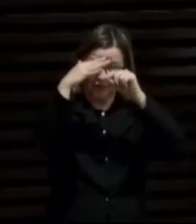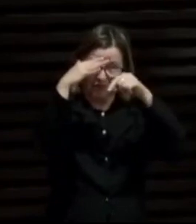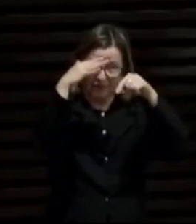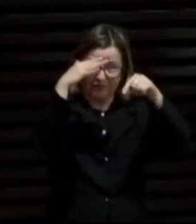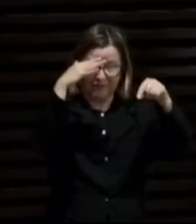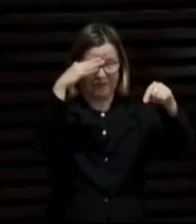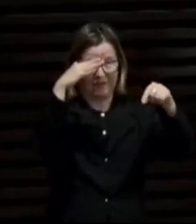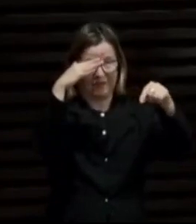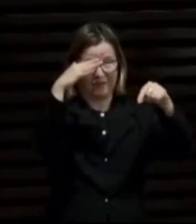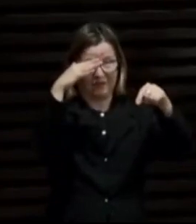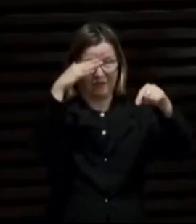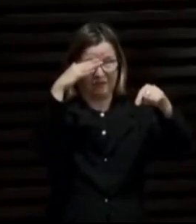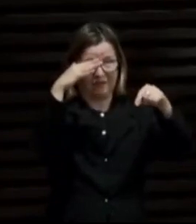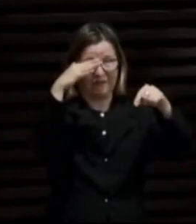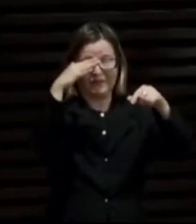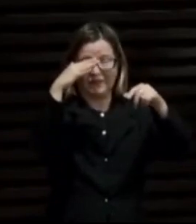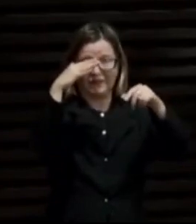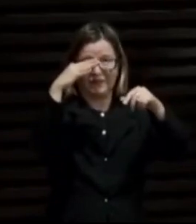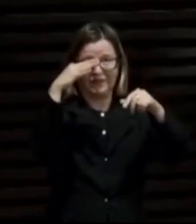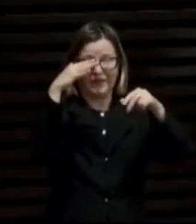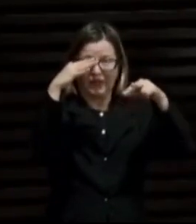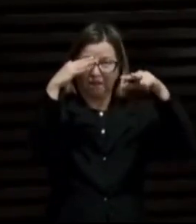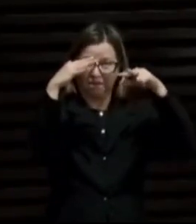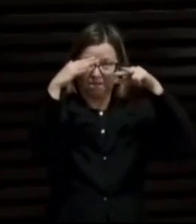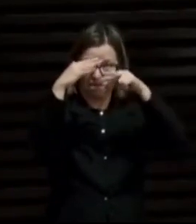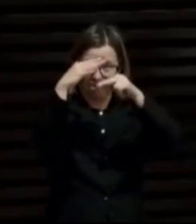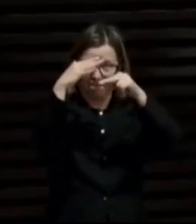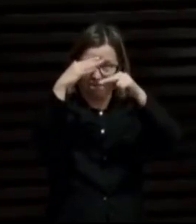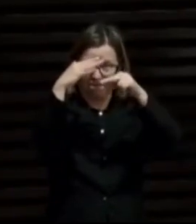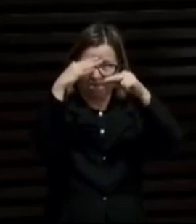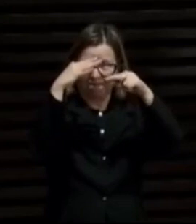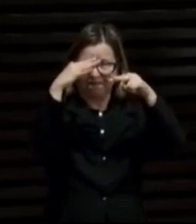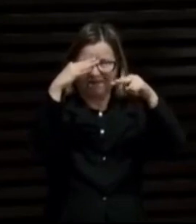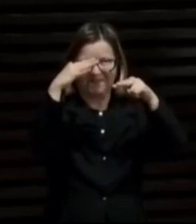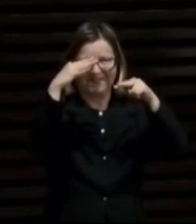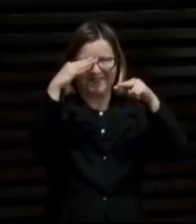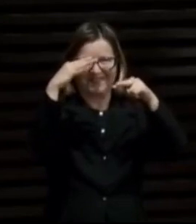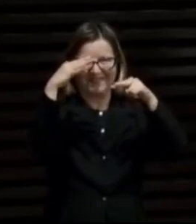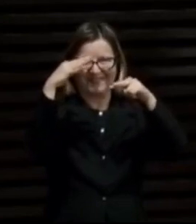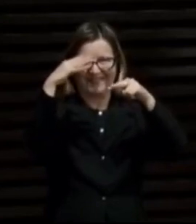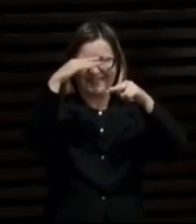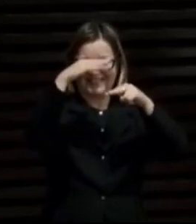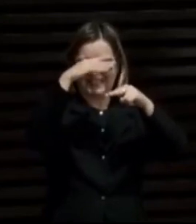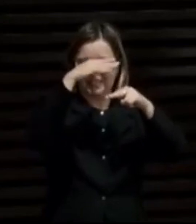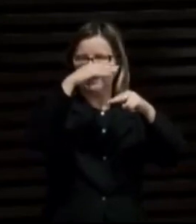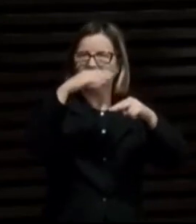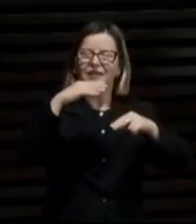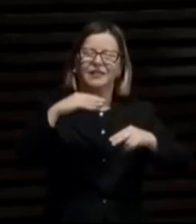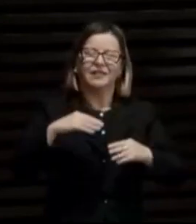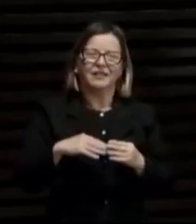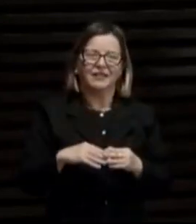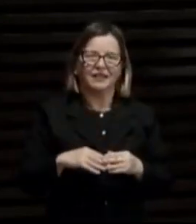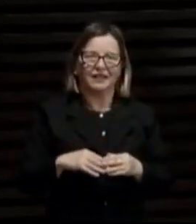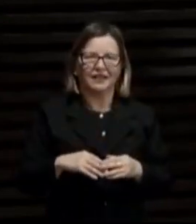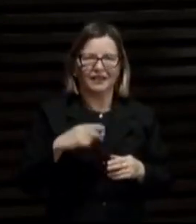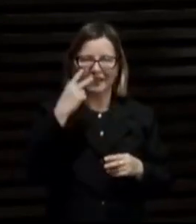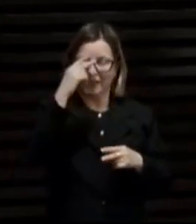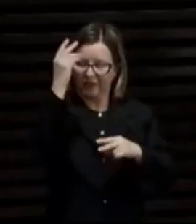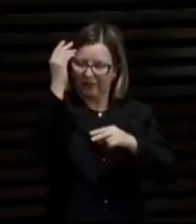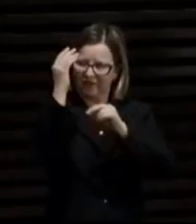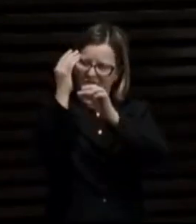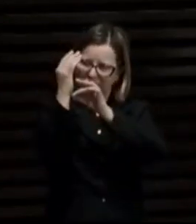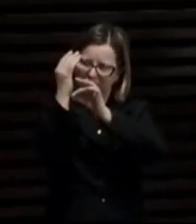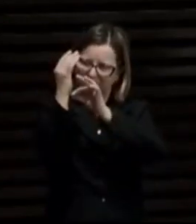vai produzir. Aí você vai lá com o tesourão, corta. E aí eu vi um brotinho lá, assim, uma